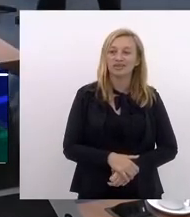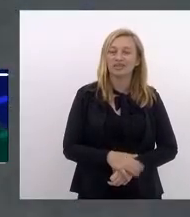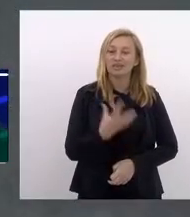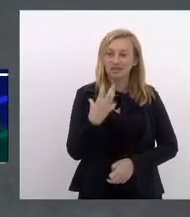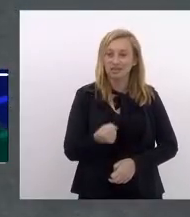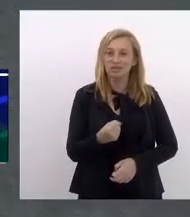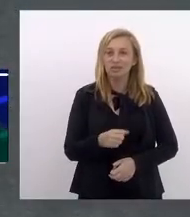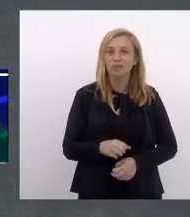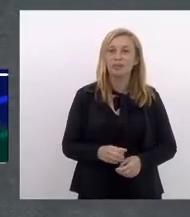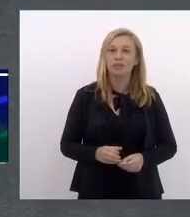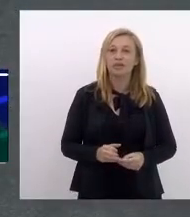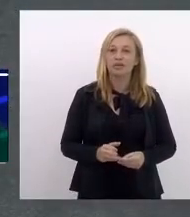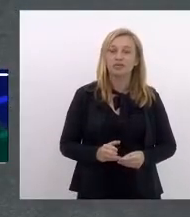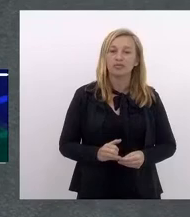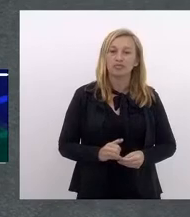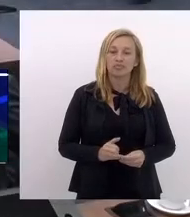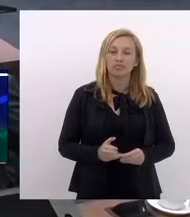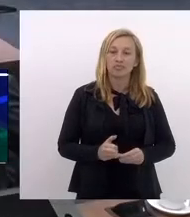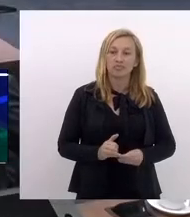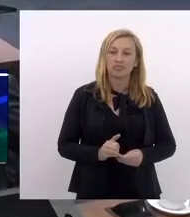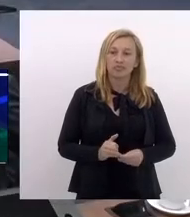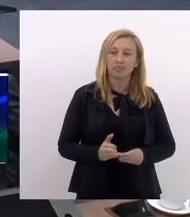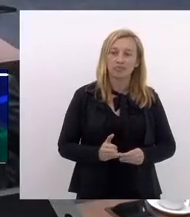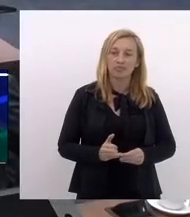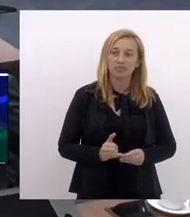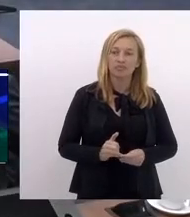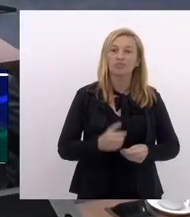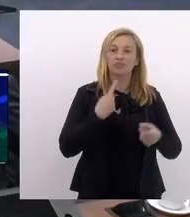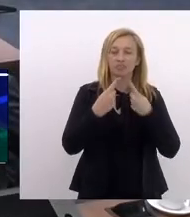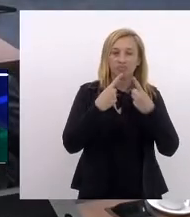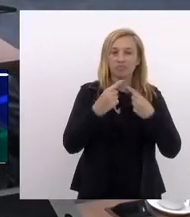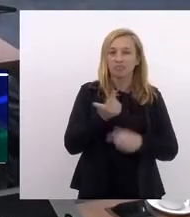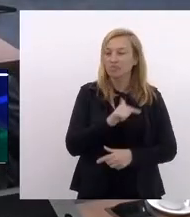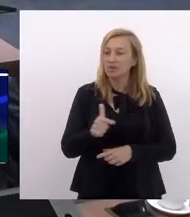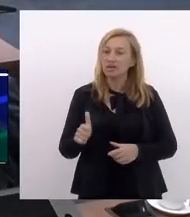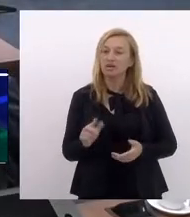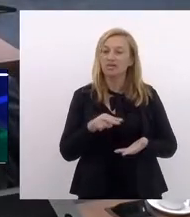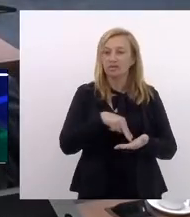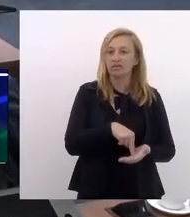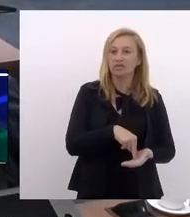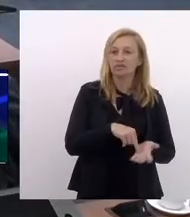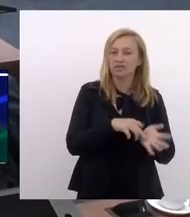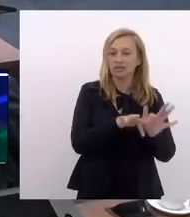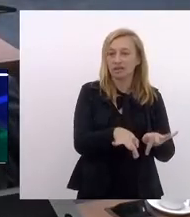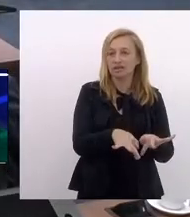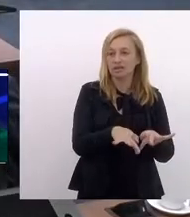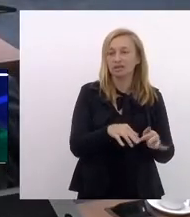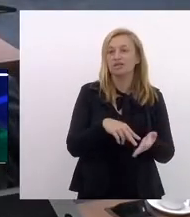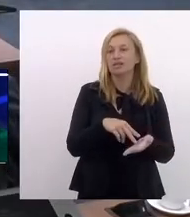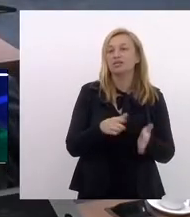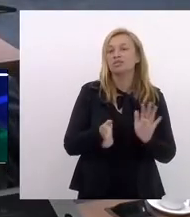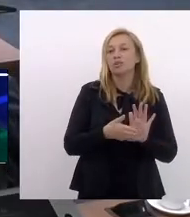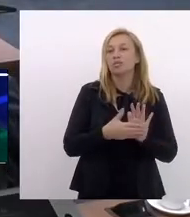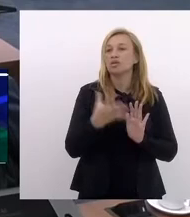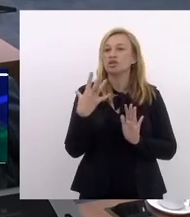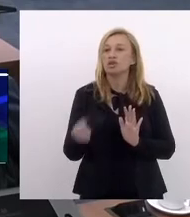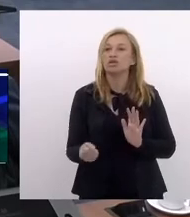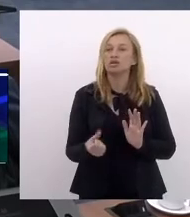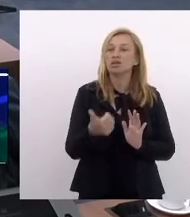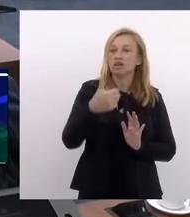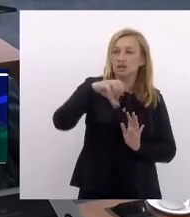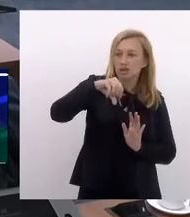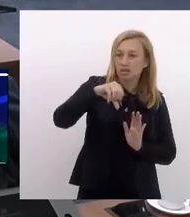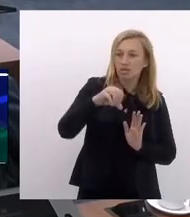Favorável. Com os pareceres emitidos, em discussão, não havendo que queira discutir, encerrada a discussão, a presente proposta recebeu